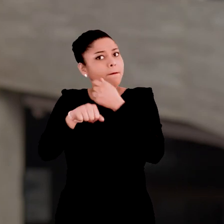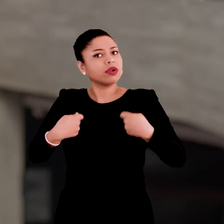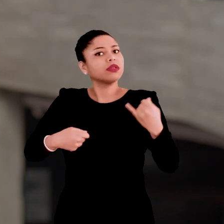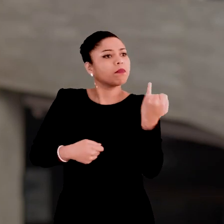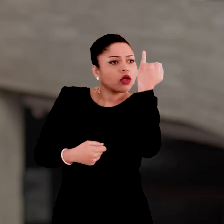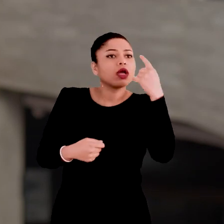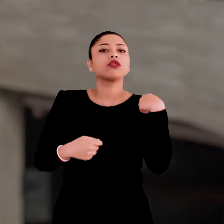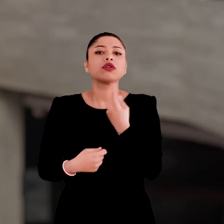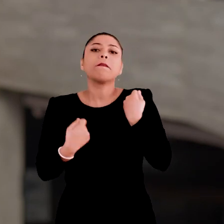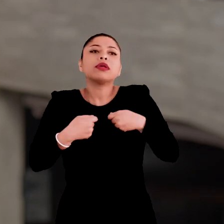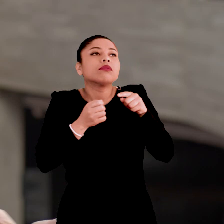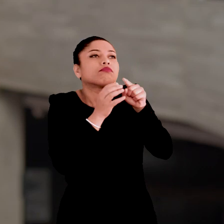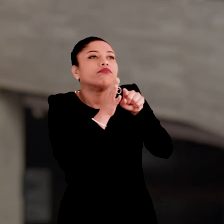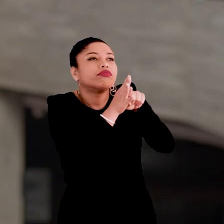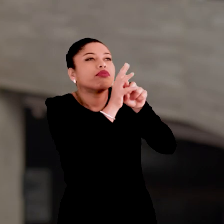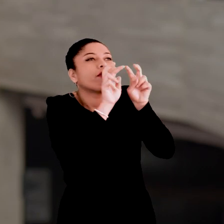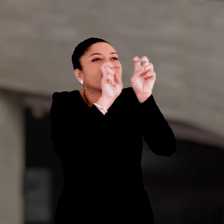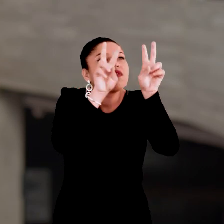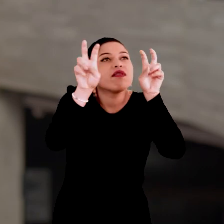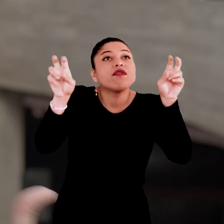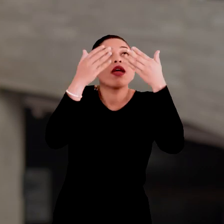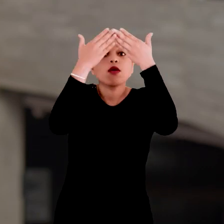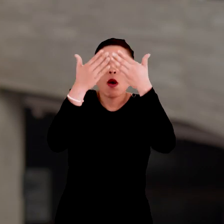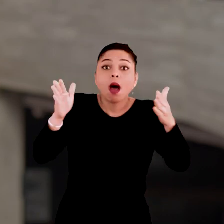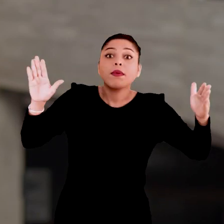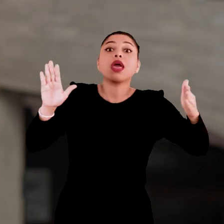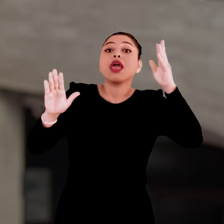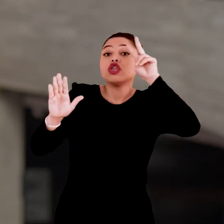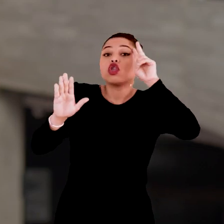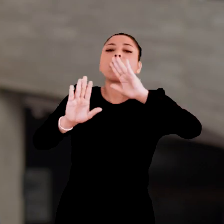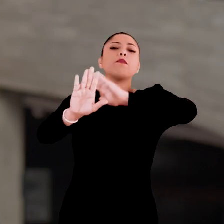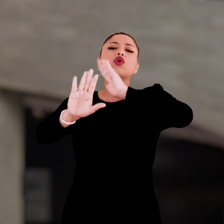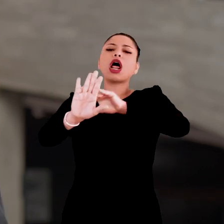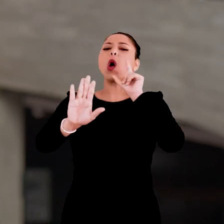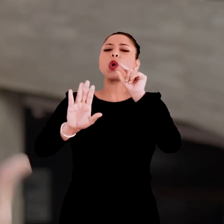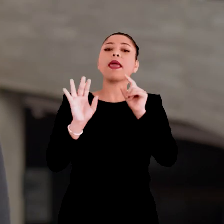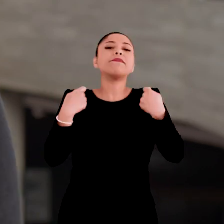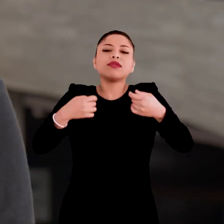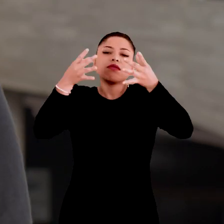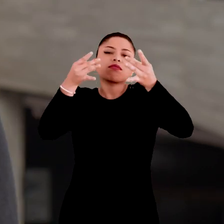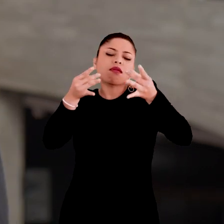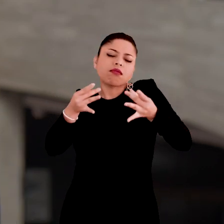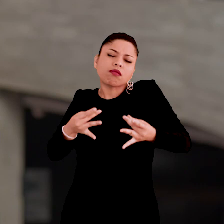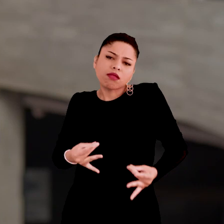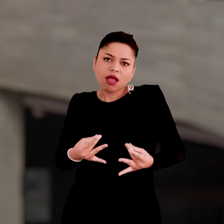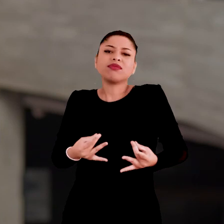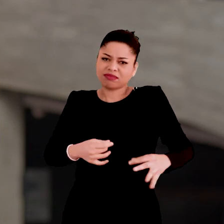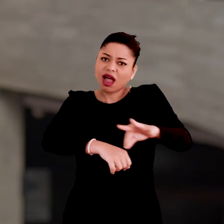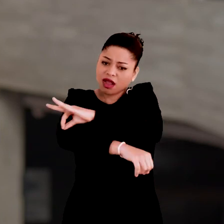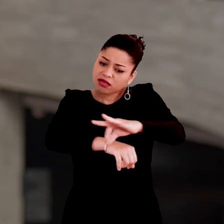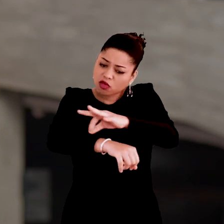mapeamento e de abrir um pouco mais as histórias por detrás dos projetos, o importante papel da arquitetura